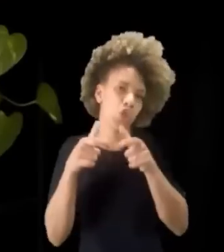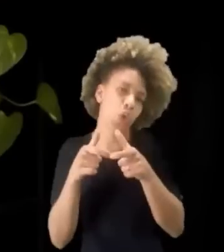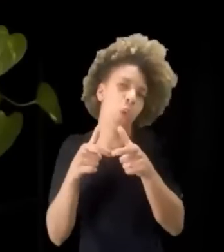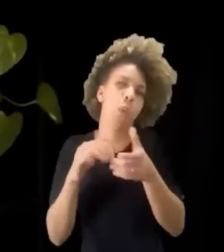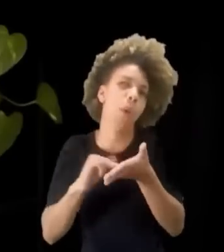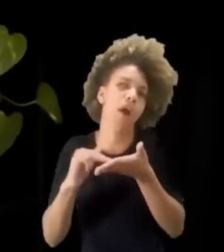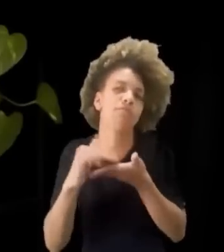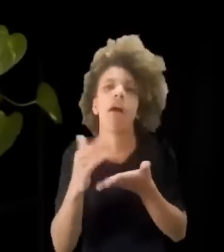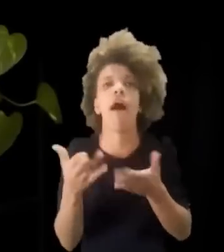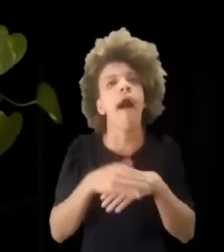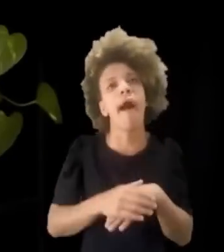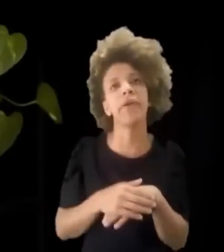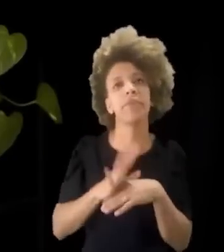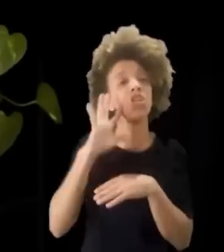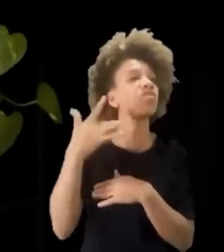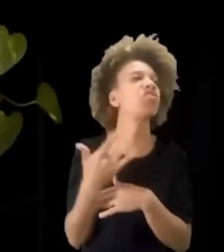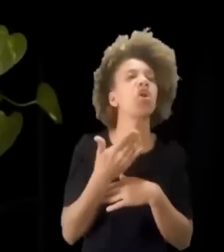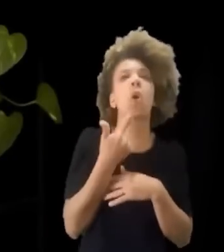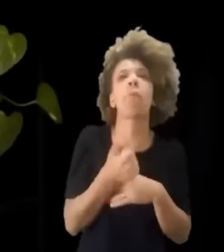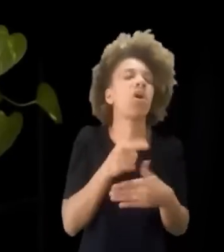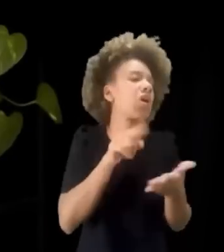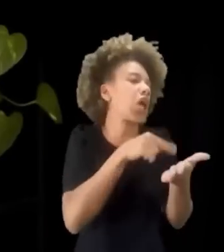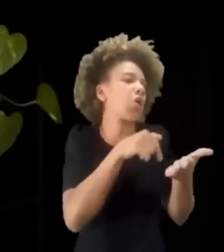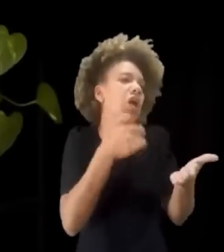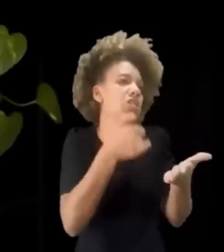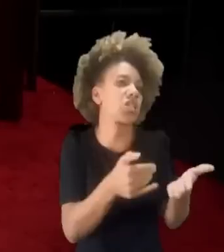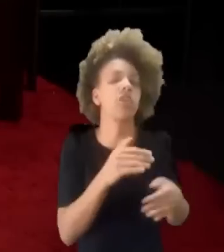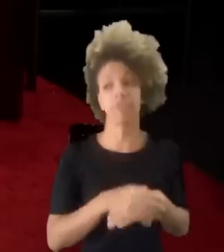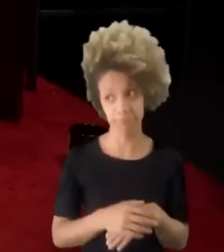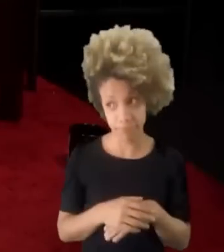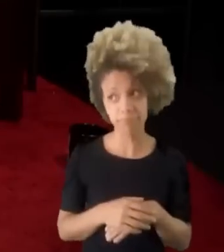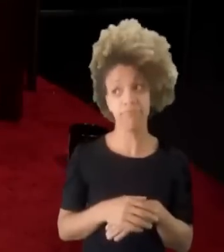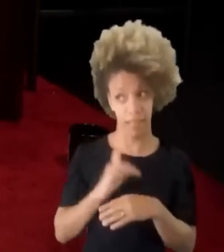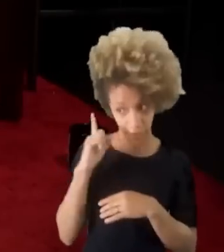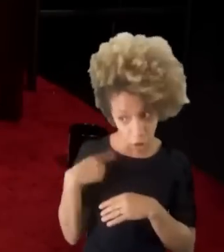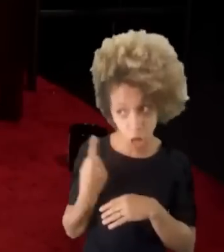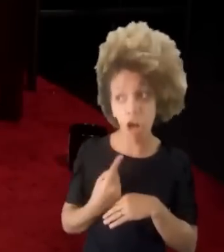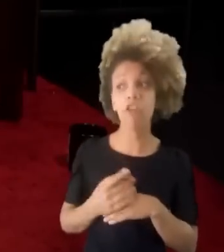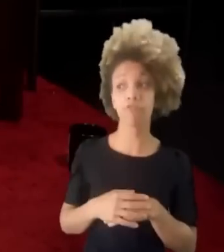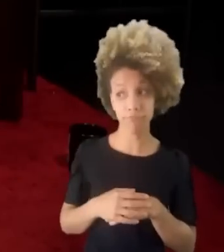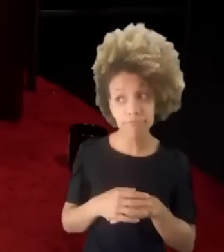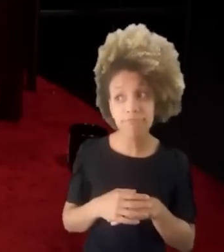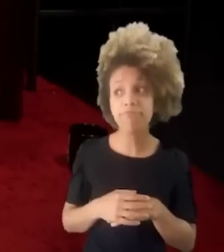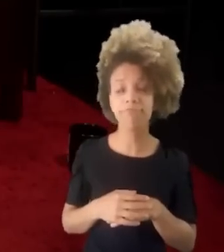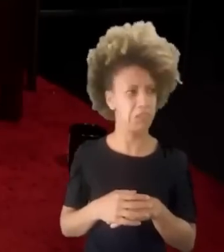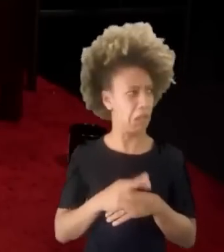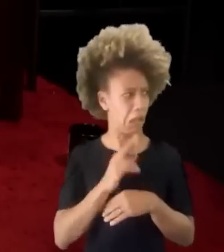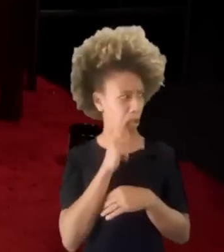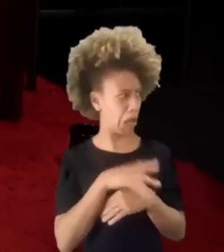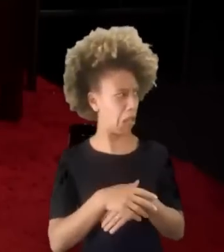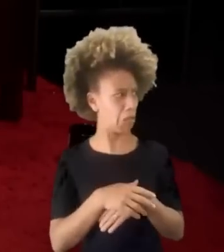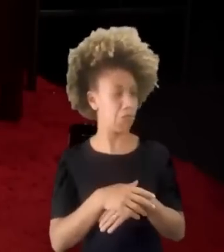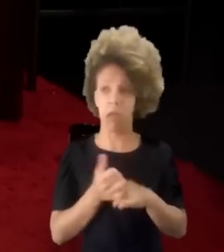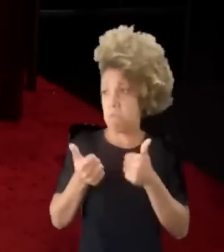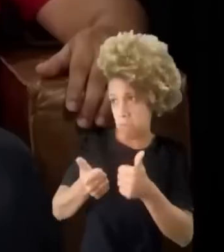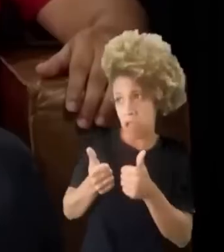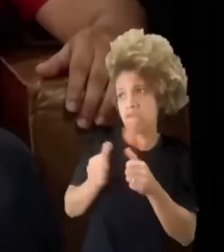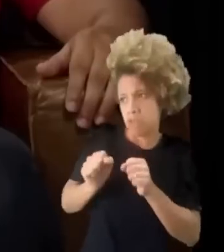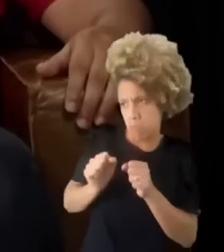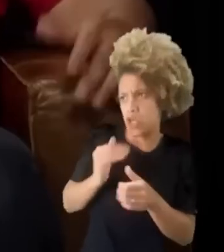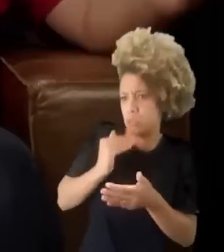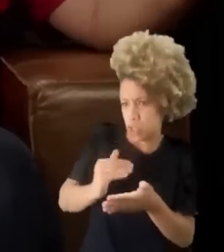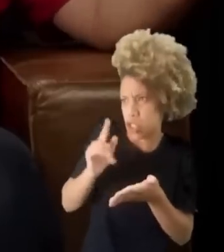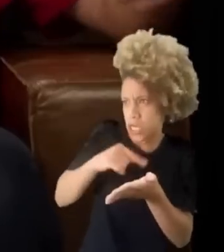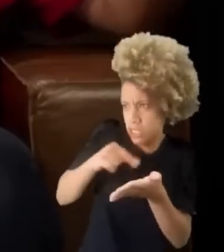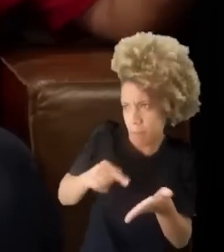tá chegando Ah eu resolvi comer outra coisa quero cancelar o barato é selvagem aí beleza você pode ir